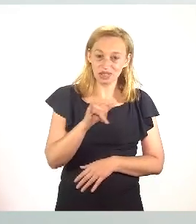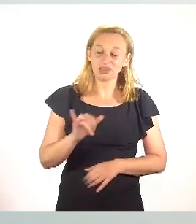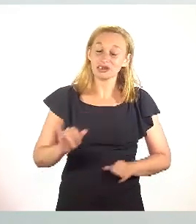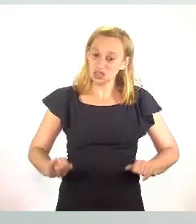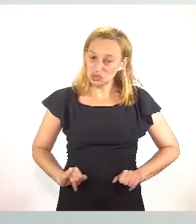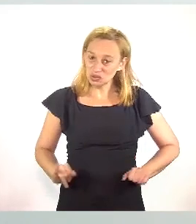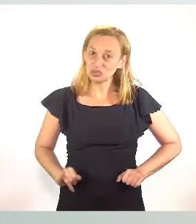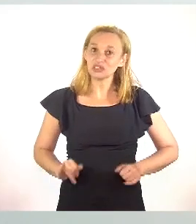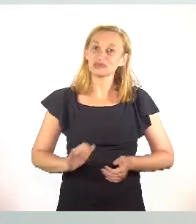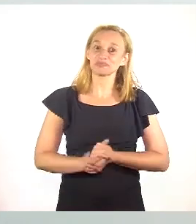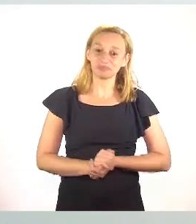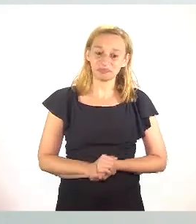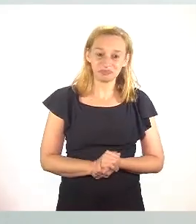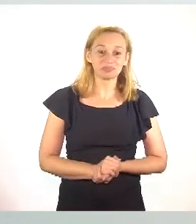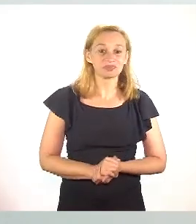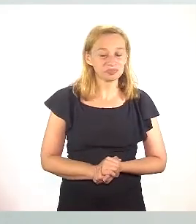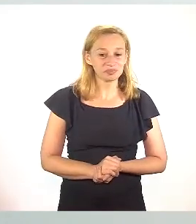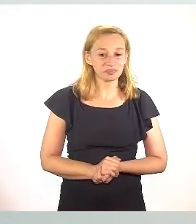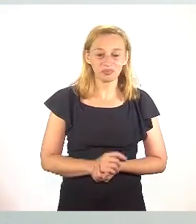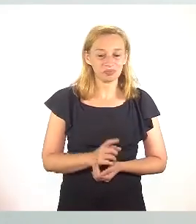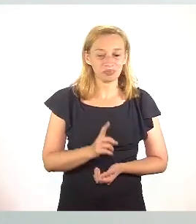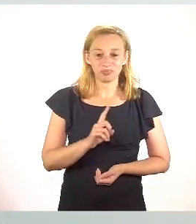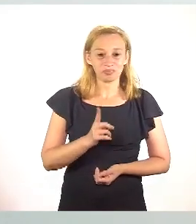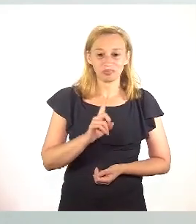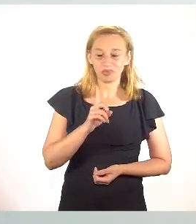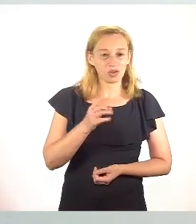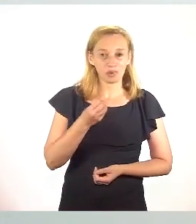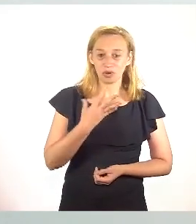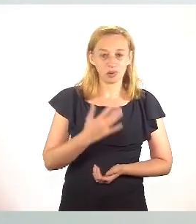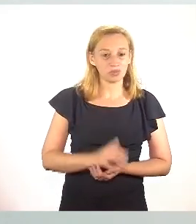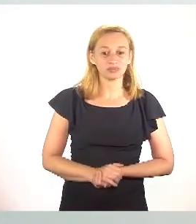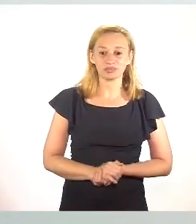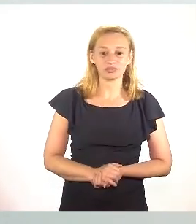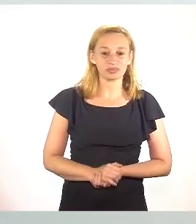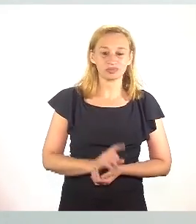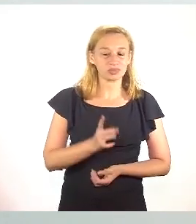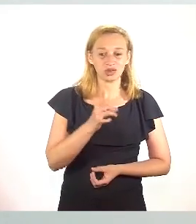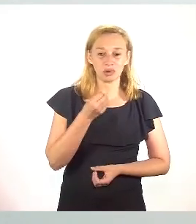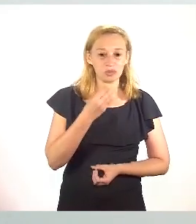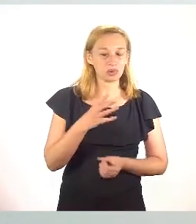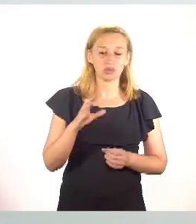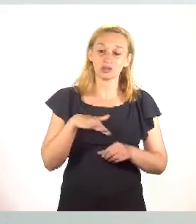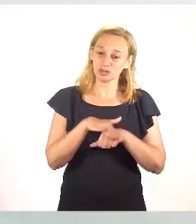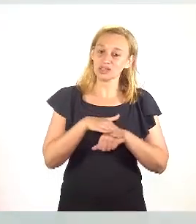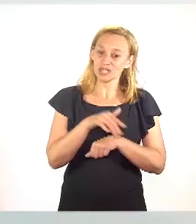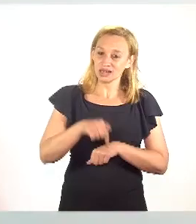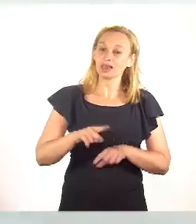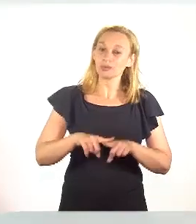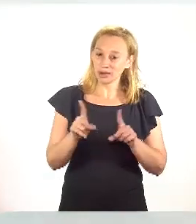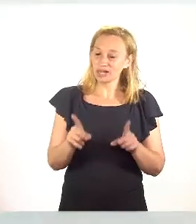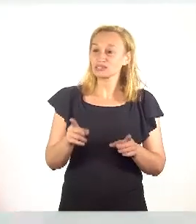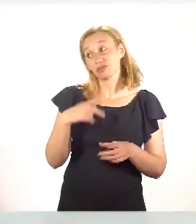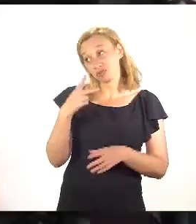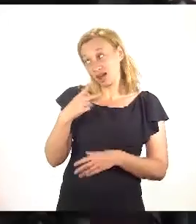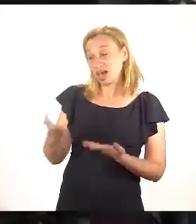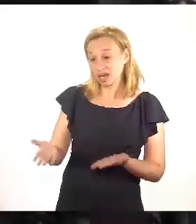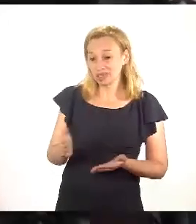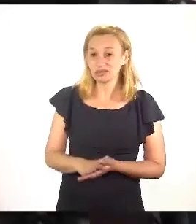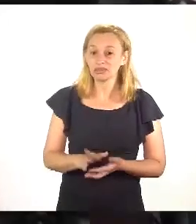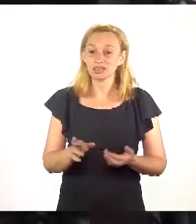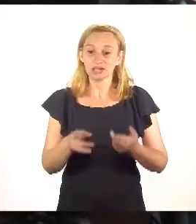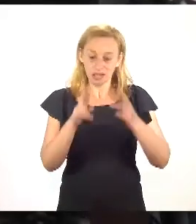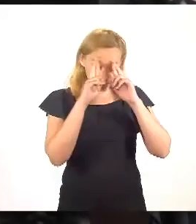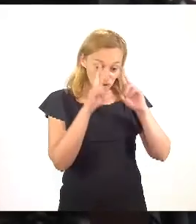situação difícil. Eu não entrei nesse tema, porque isso não é tema da gente conversar aqui, mas como foi citado, eu respeito,